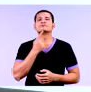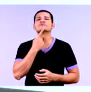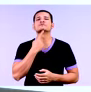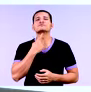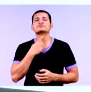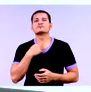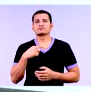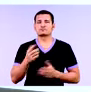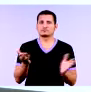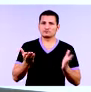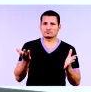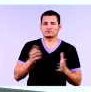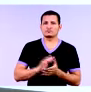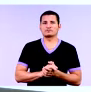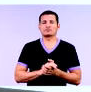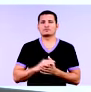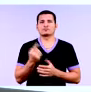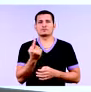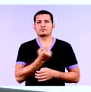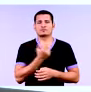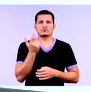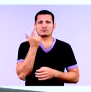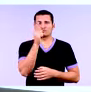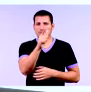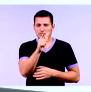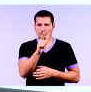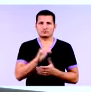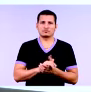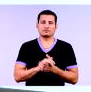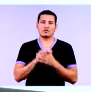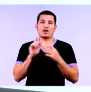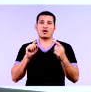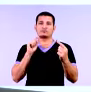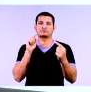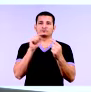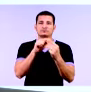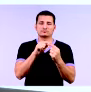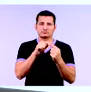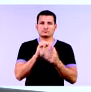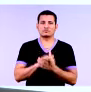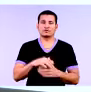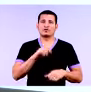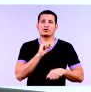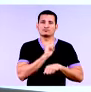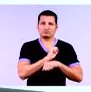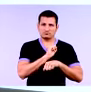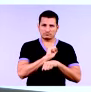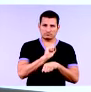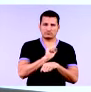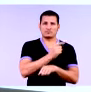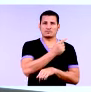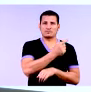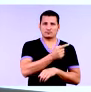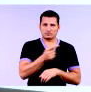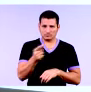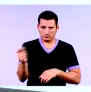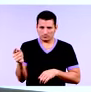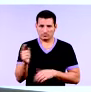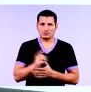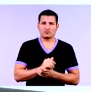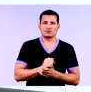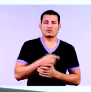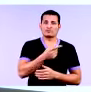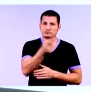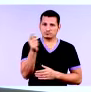nós conseguiremos alcançar esses objetivos. Eu espero que durante essa semana vocês aí nos polos